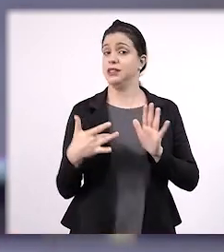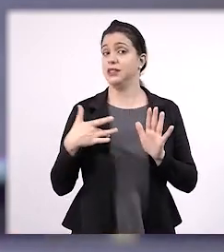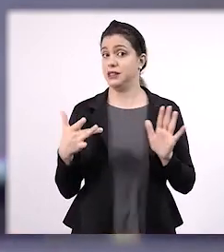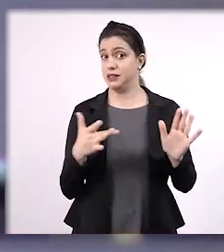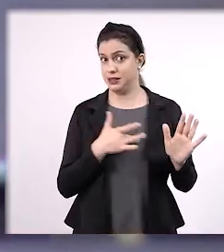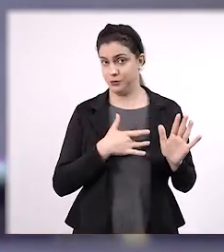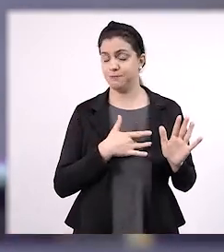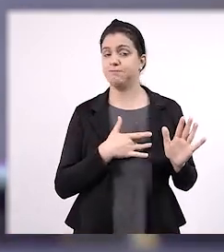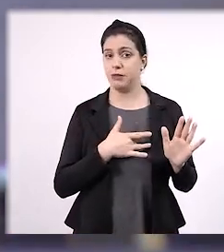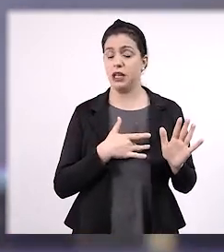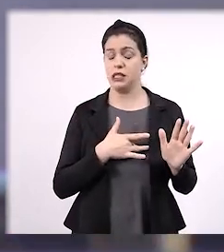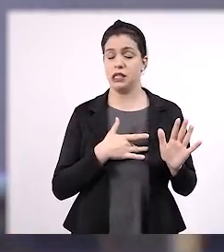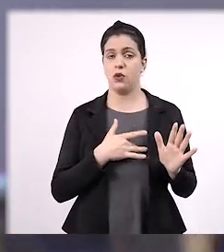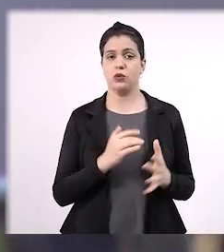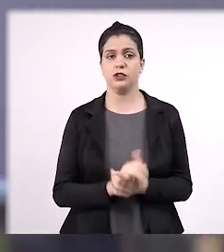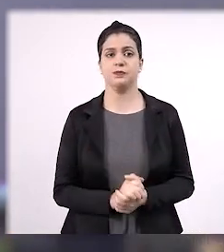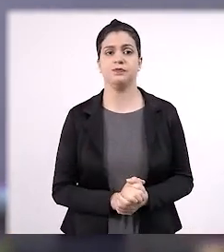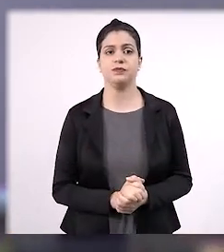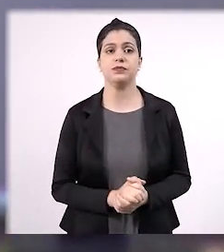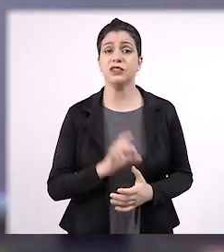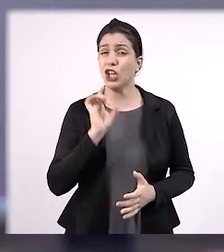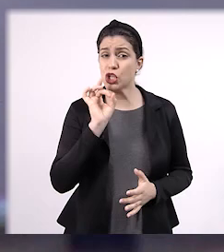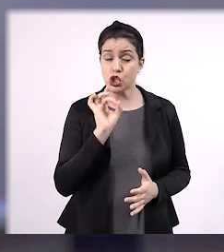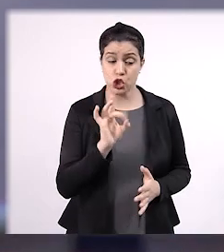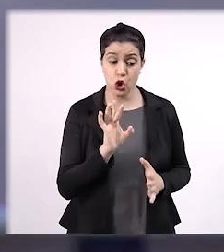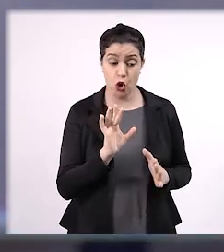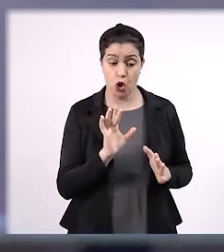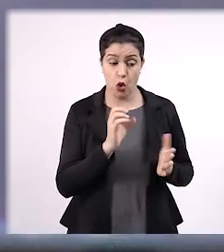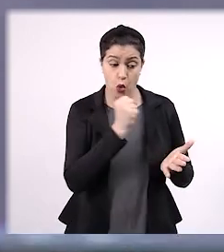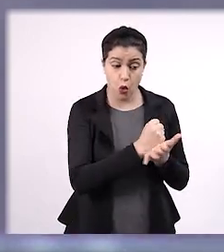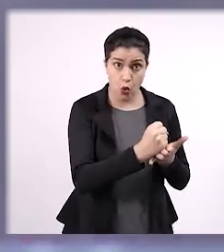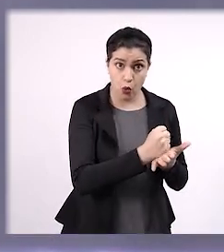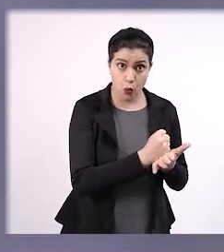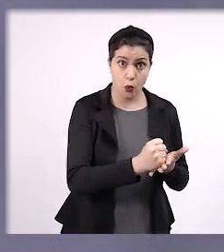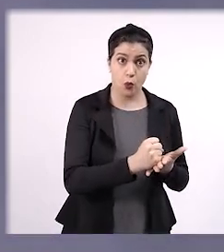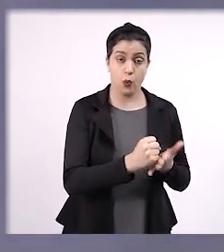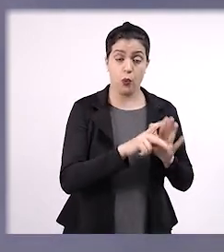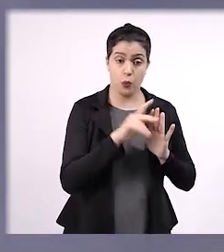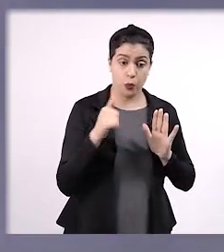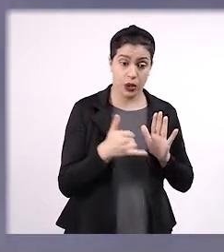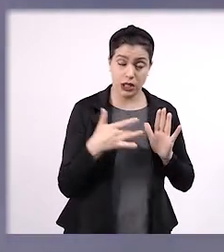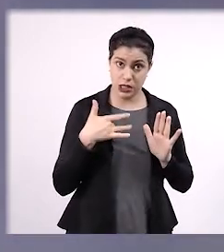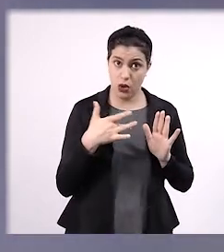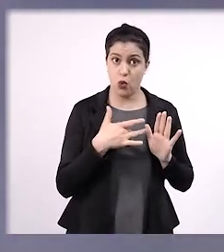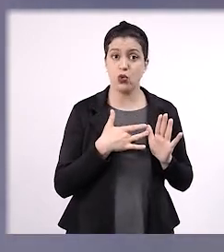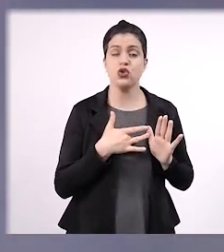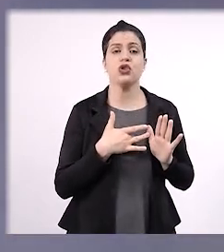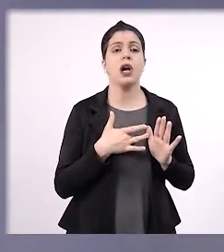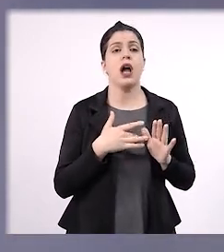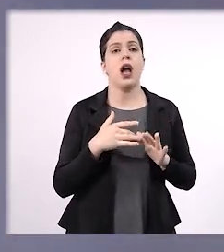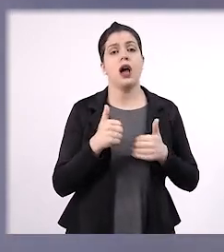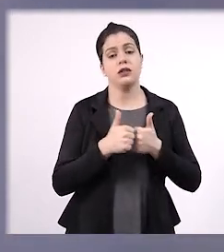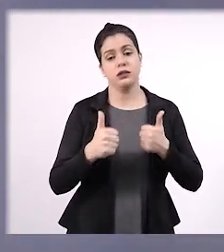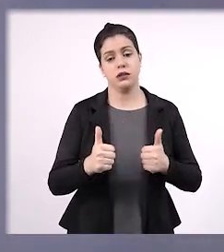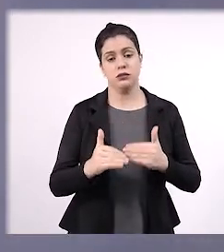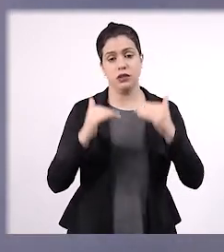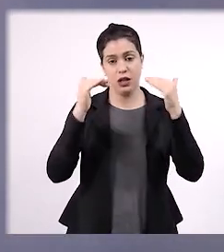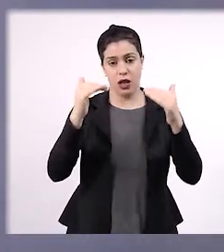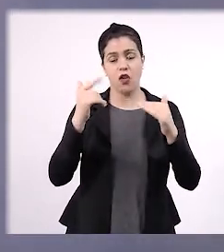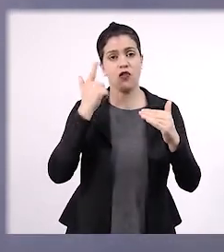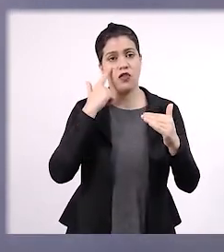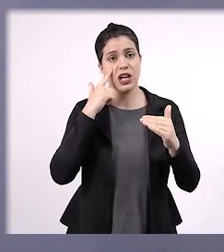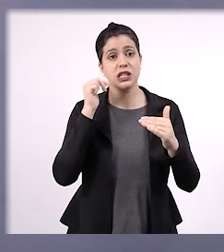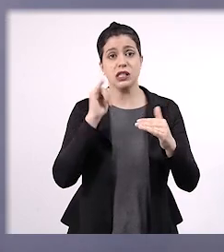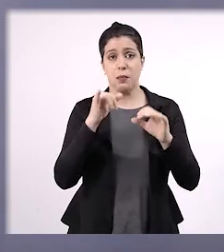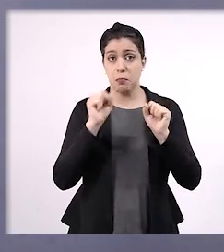dos contratos de plano de saúde. Então, com relação especificamente aos contratos de plano de saúde, o Supremo